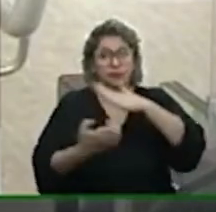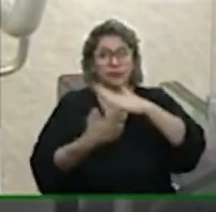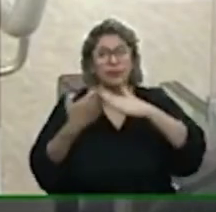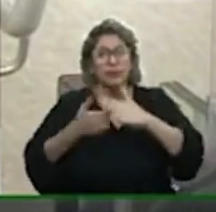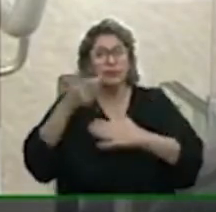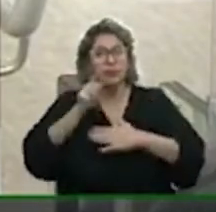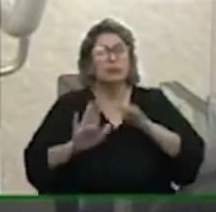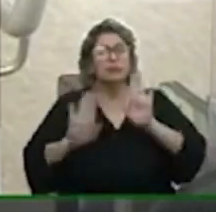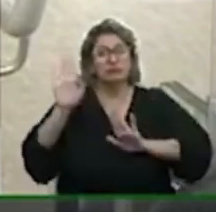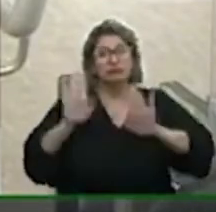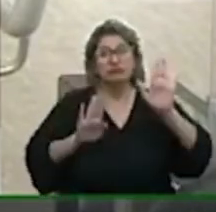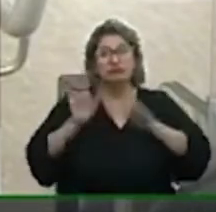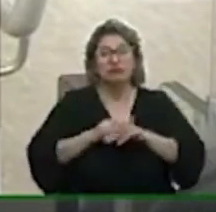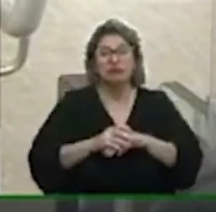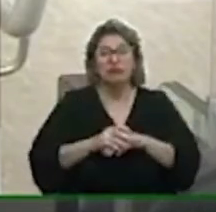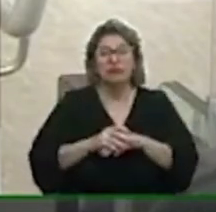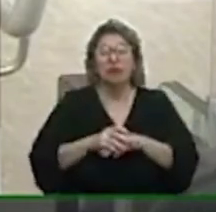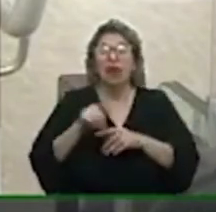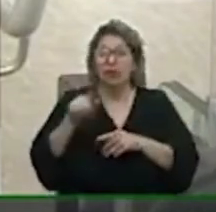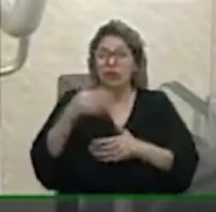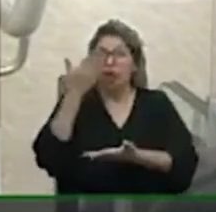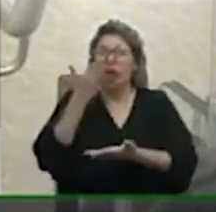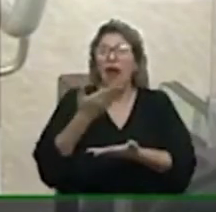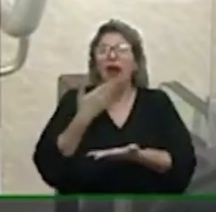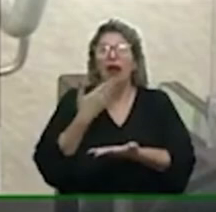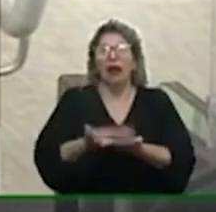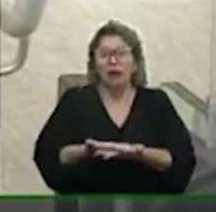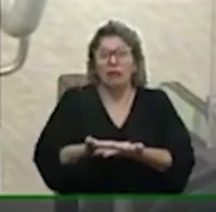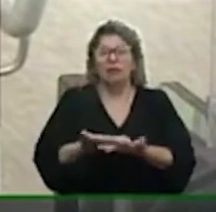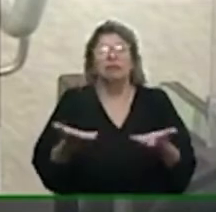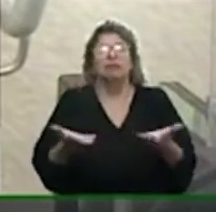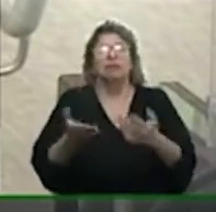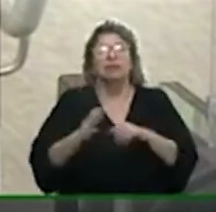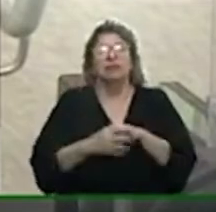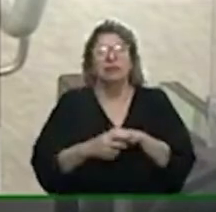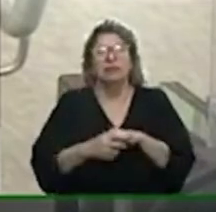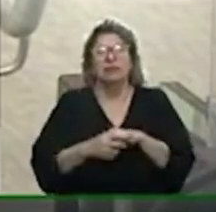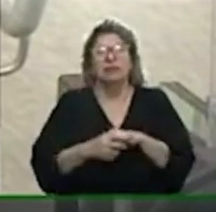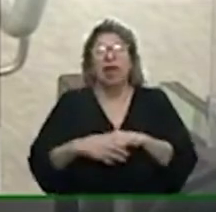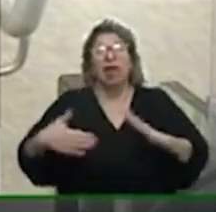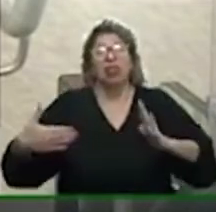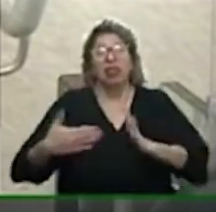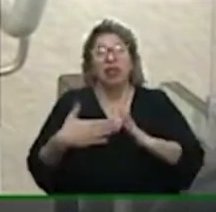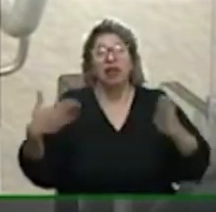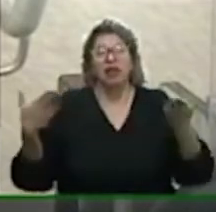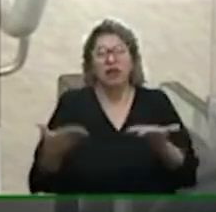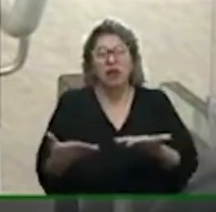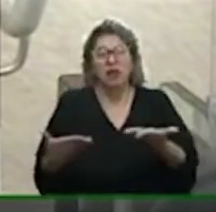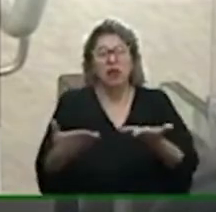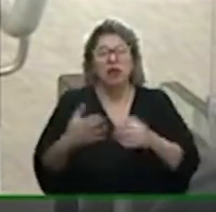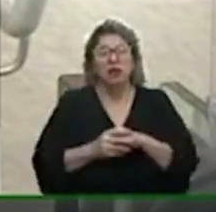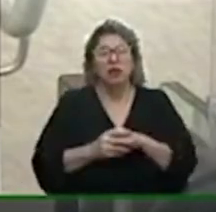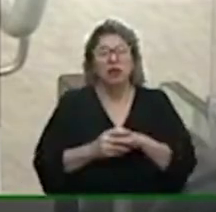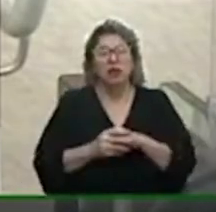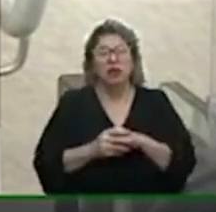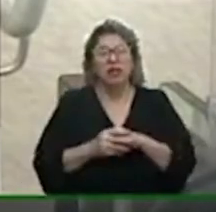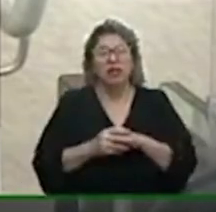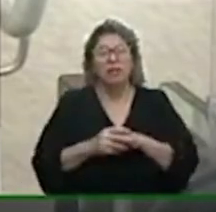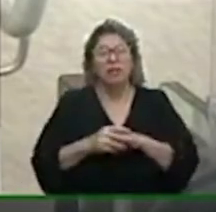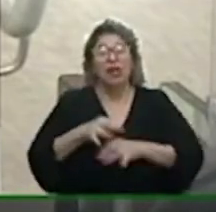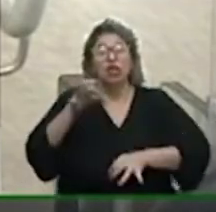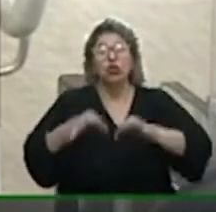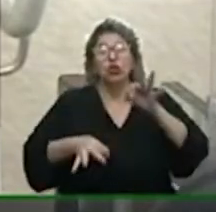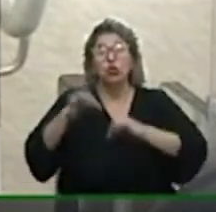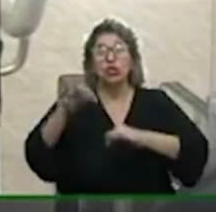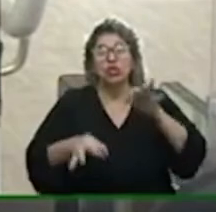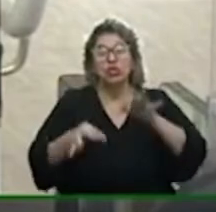que venceu e pasmem senhores e senhoras deputados e deputadas até agora a parte jurídica